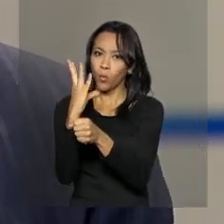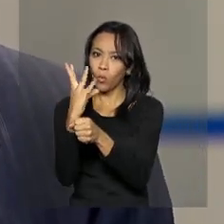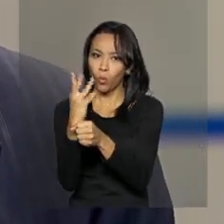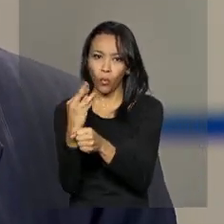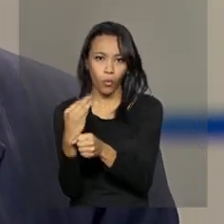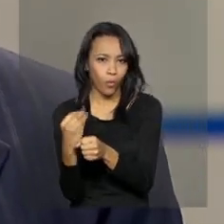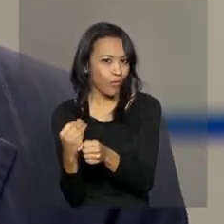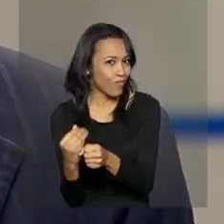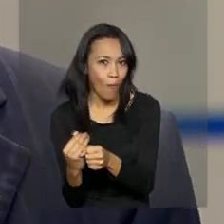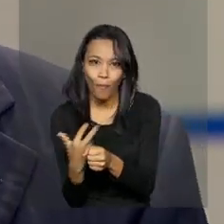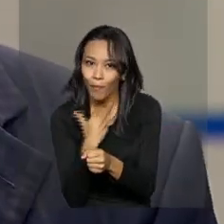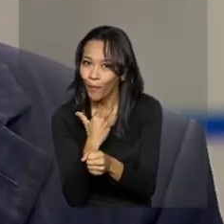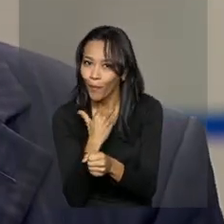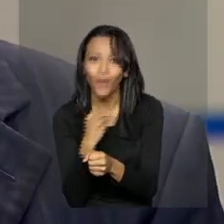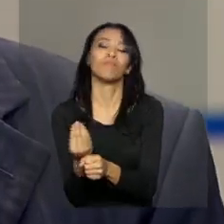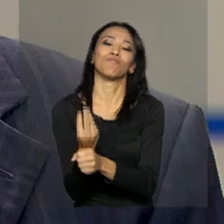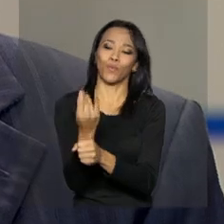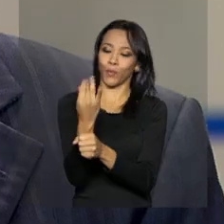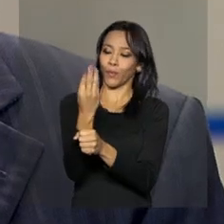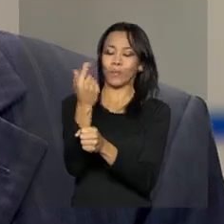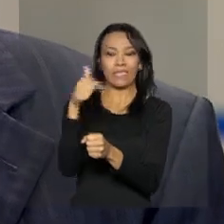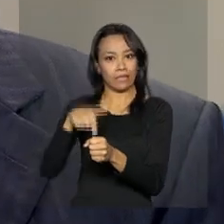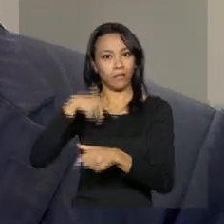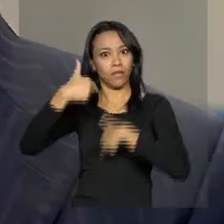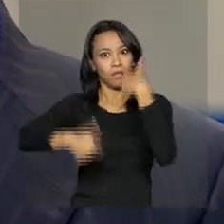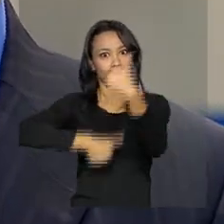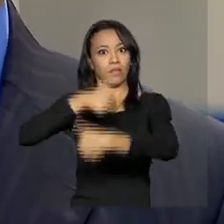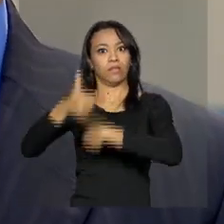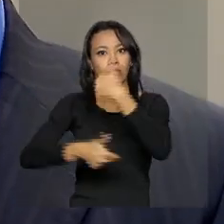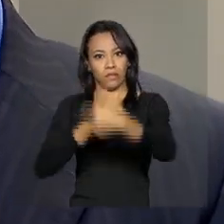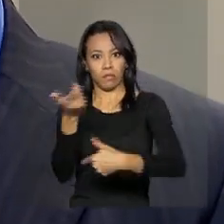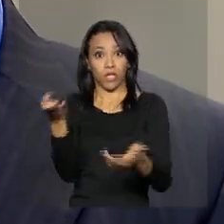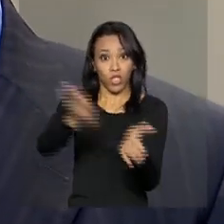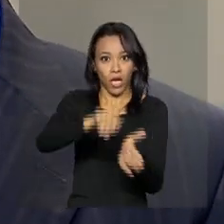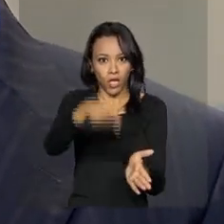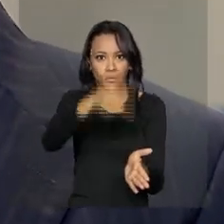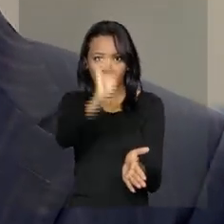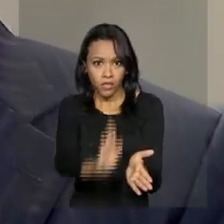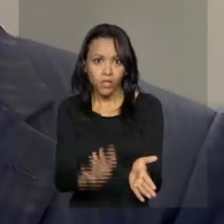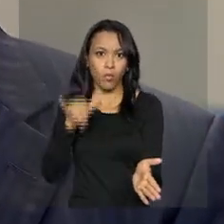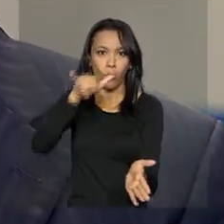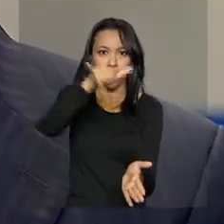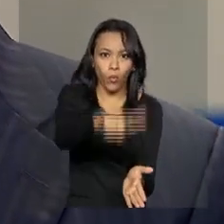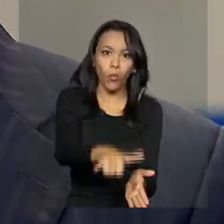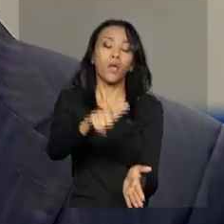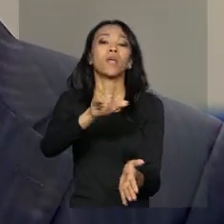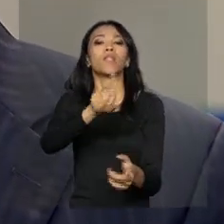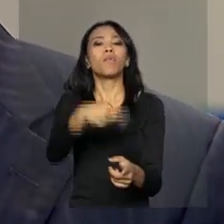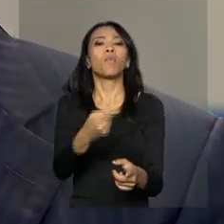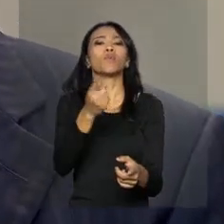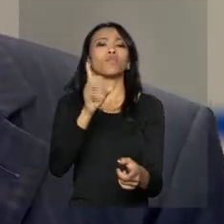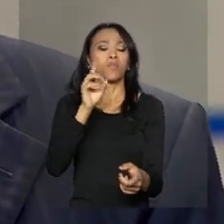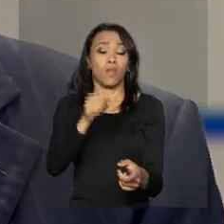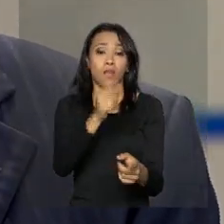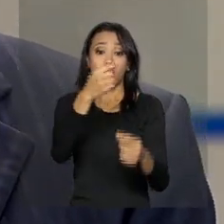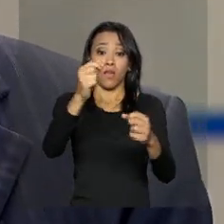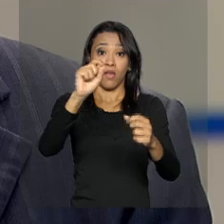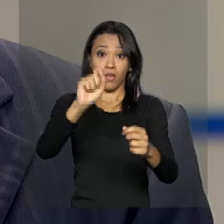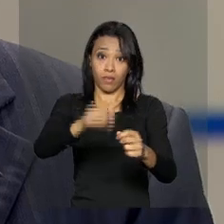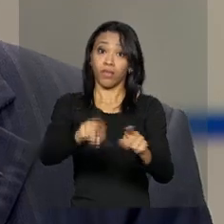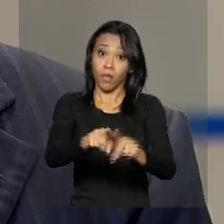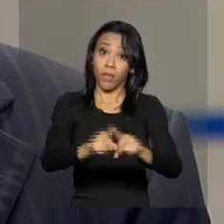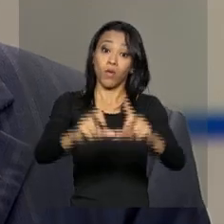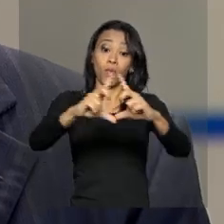muito complicada então a operação logística muito importante eh chega eh dia 3 vai ao Palácio do Planalto é acesa